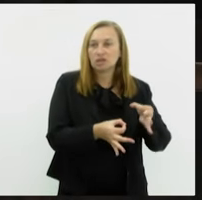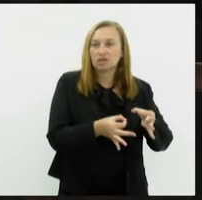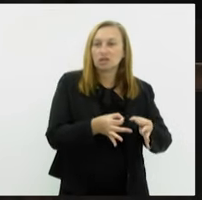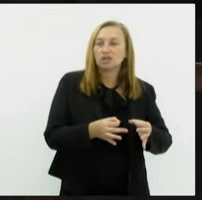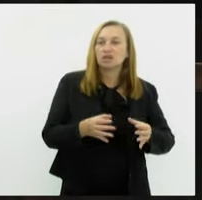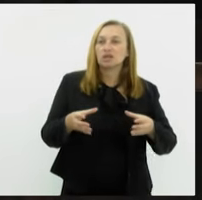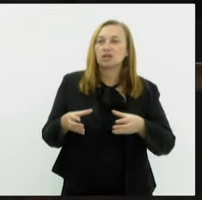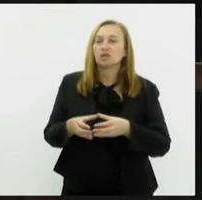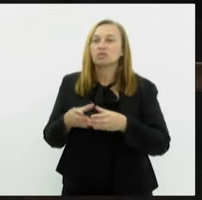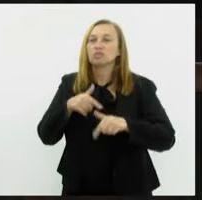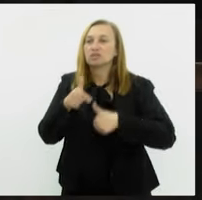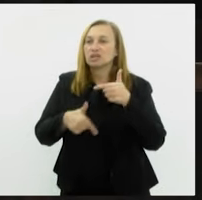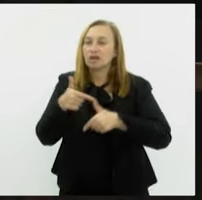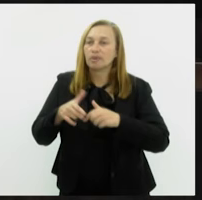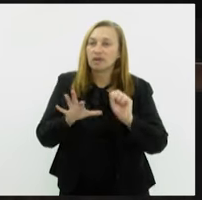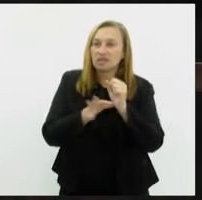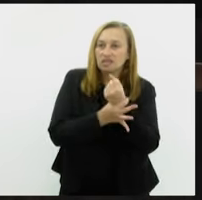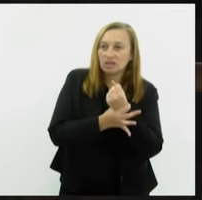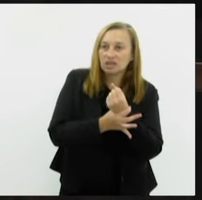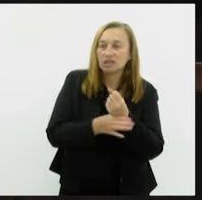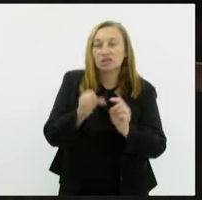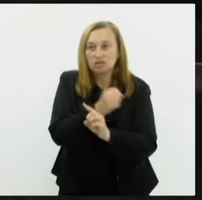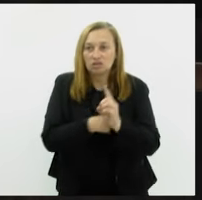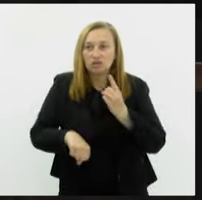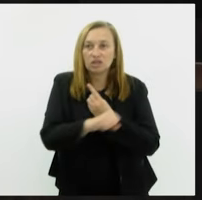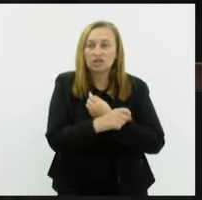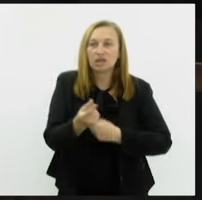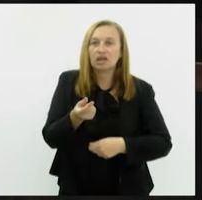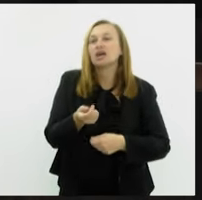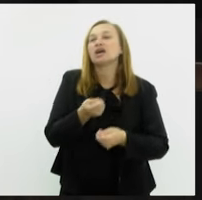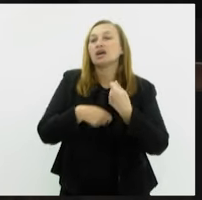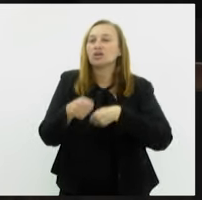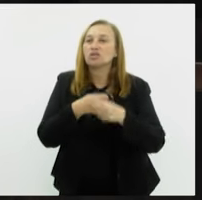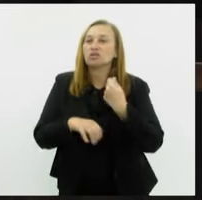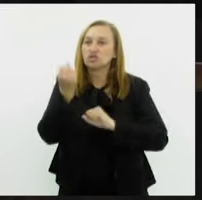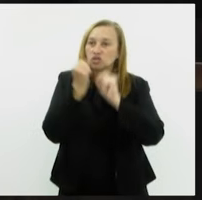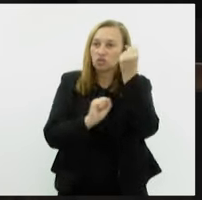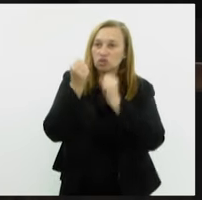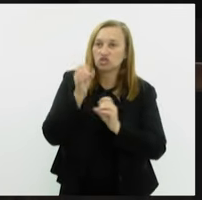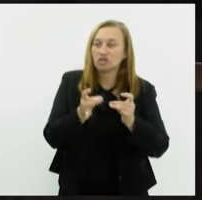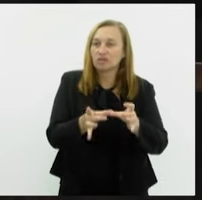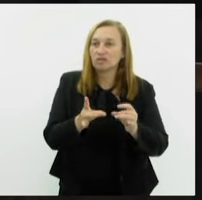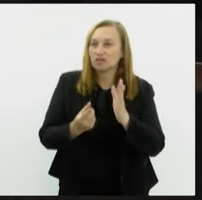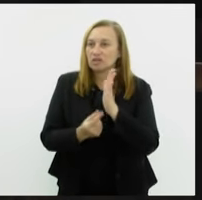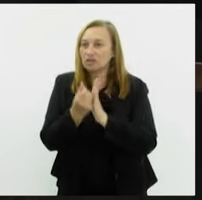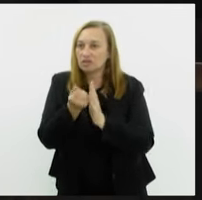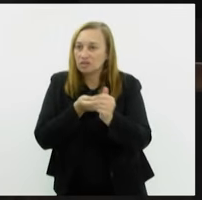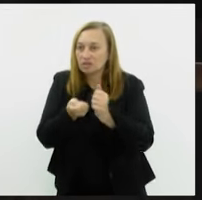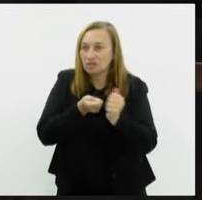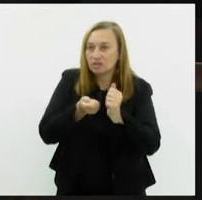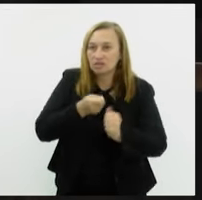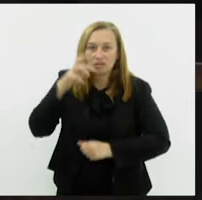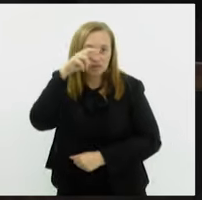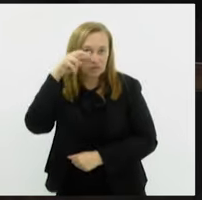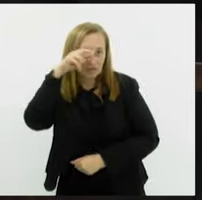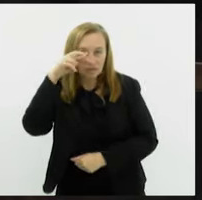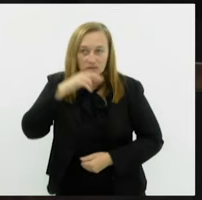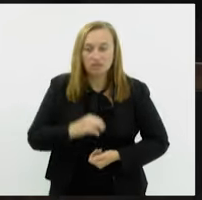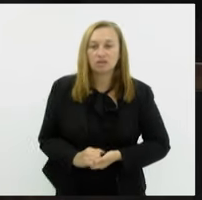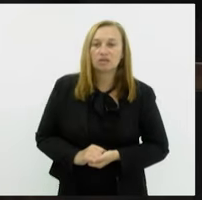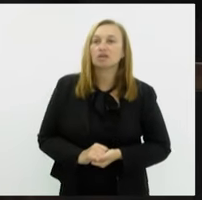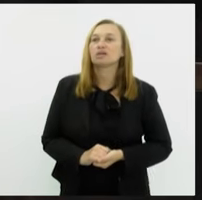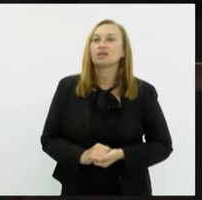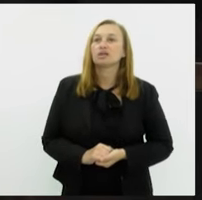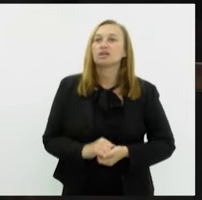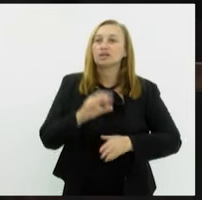Trabalho, Legislação Social, Seguridade Social, Economia, Indústria e Comércio e Orçamento, Finanças e Fiscalização Financeira e